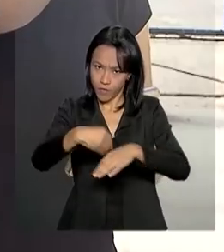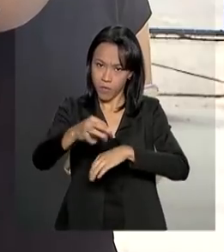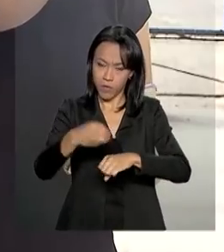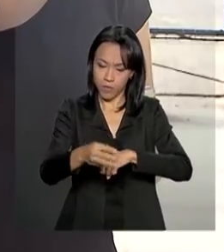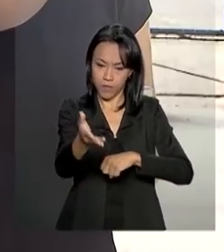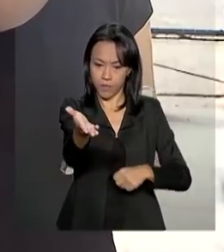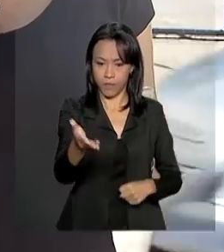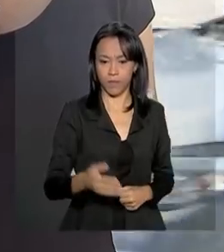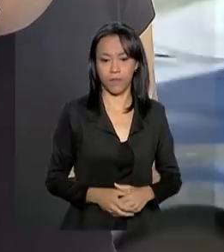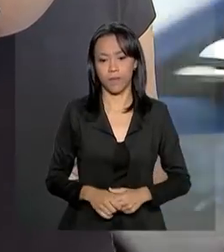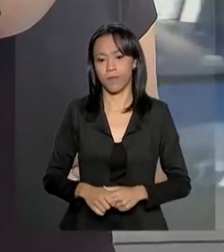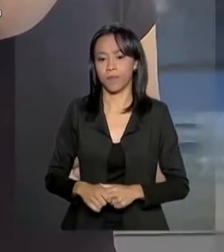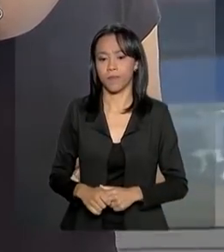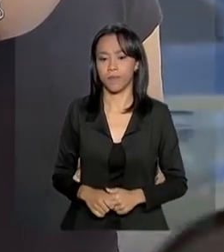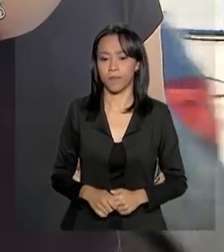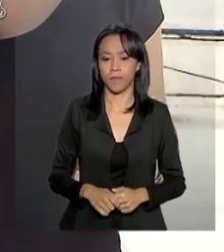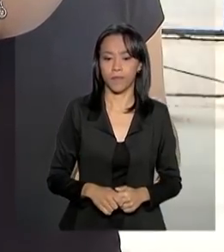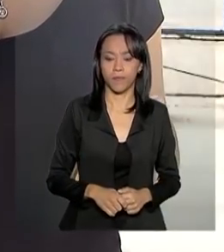Luana.